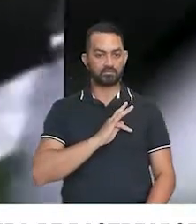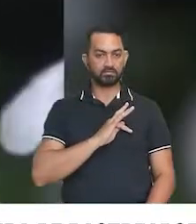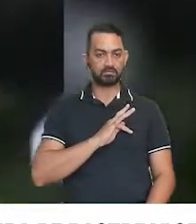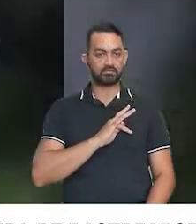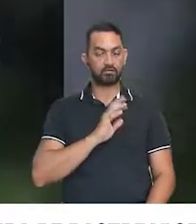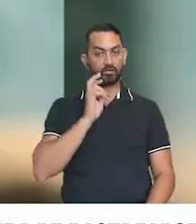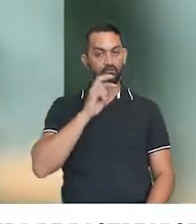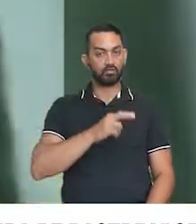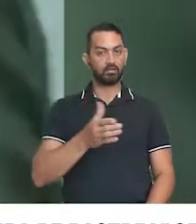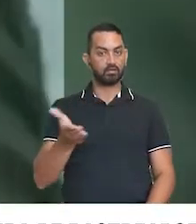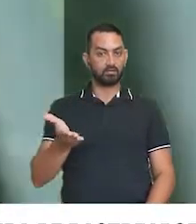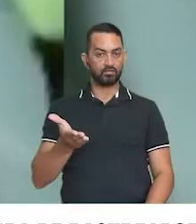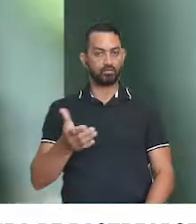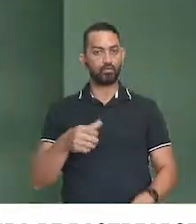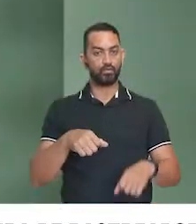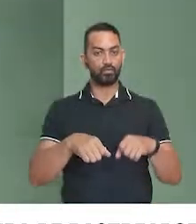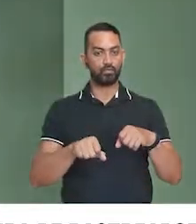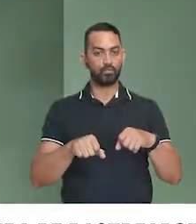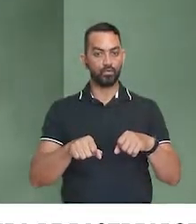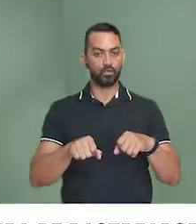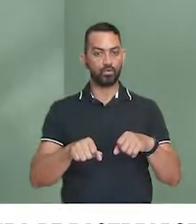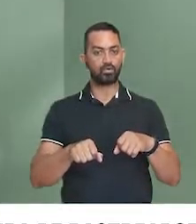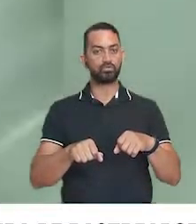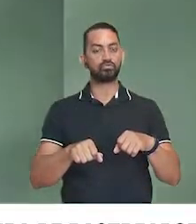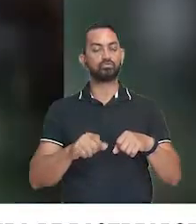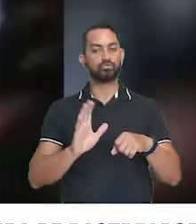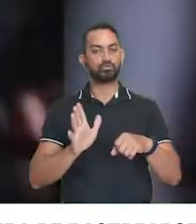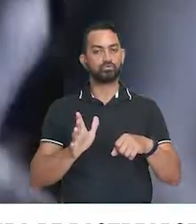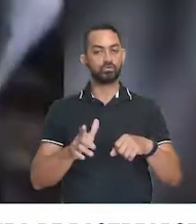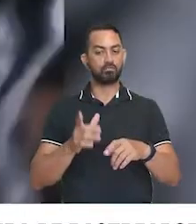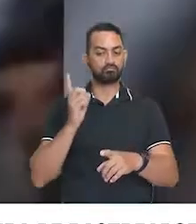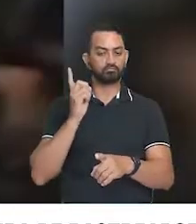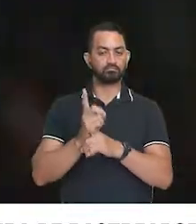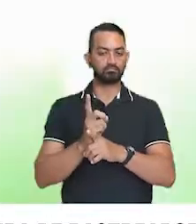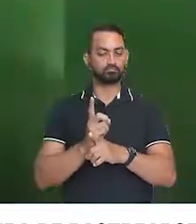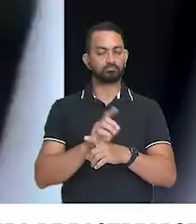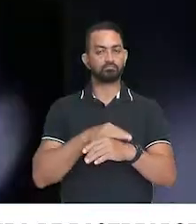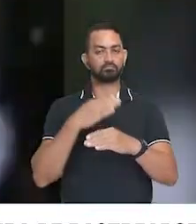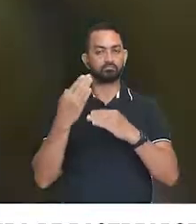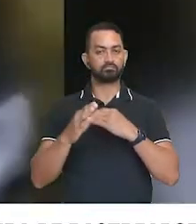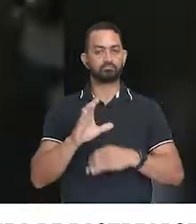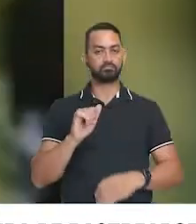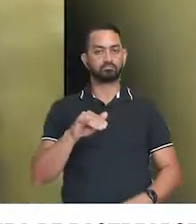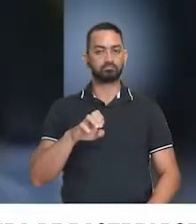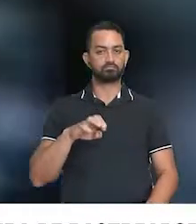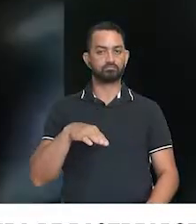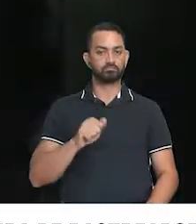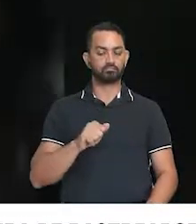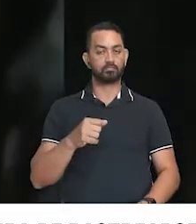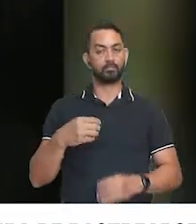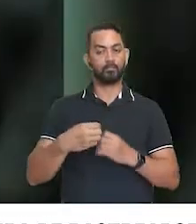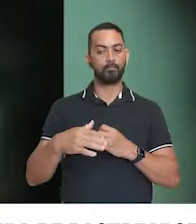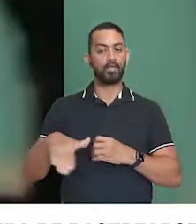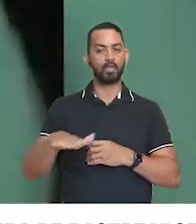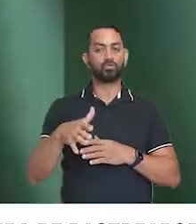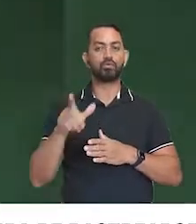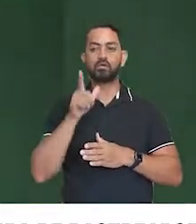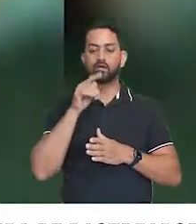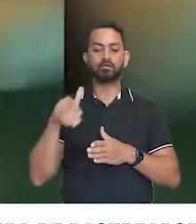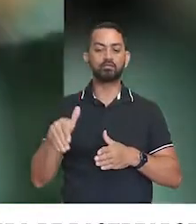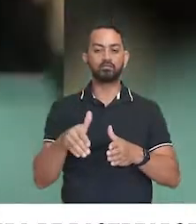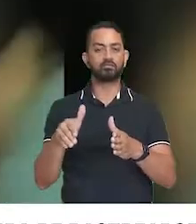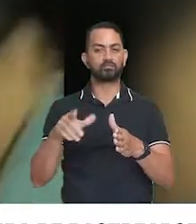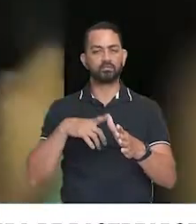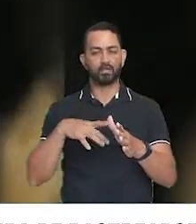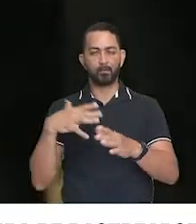policial como a gente tá vendo nas imagens a moto foi rastreada no bairro da Caema próximo ao Riacho Bacuri no